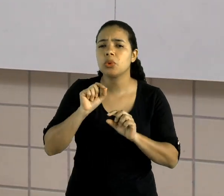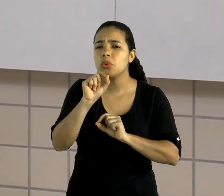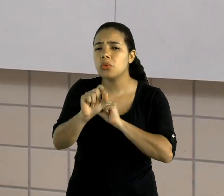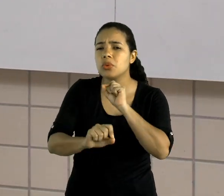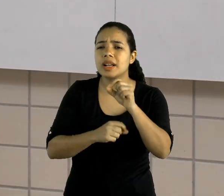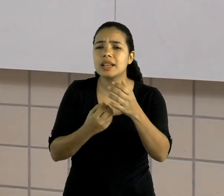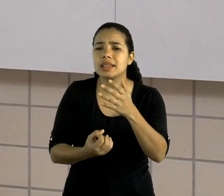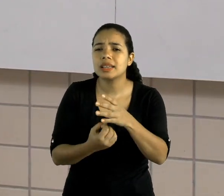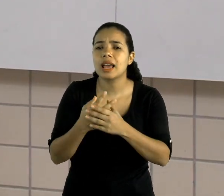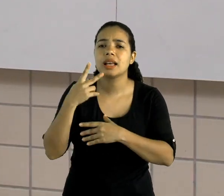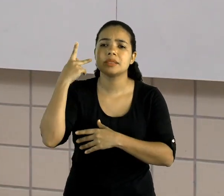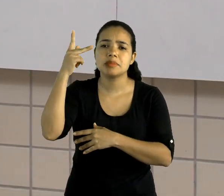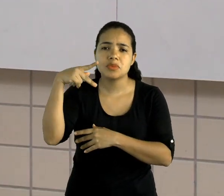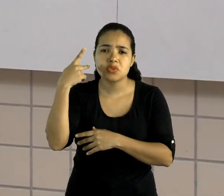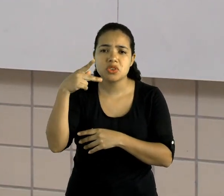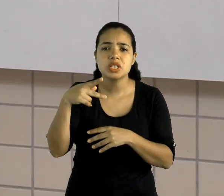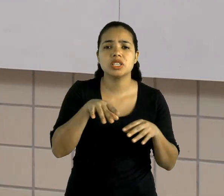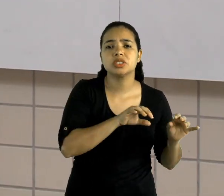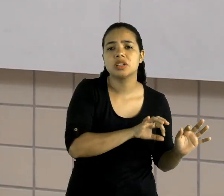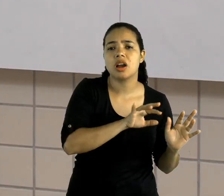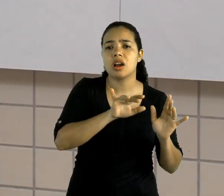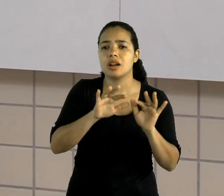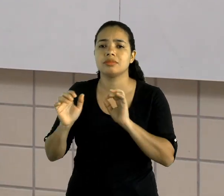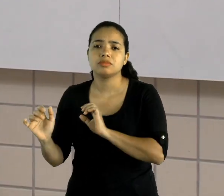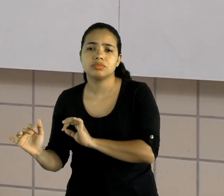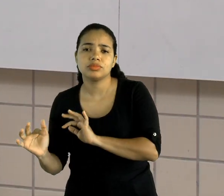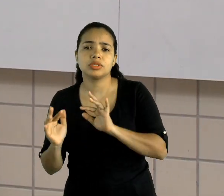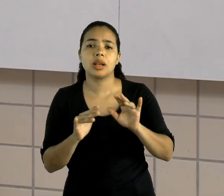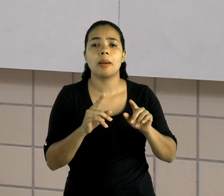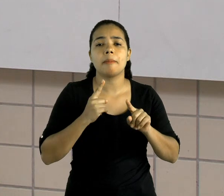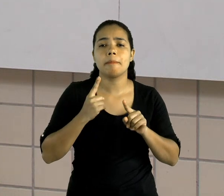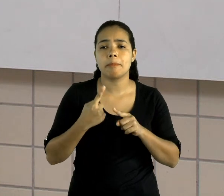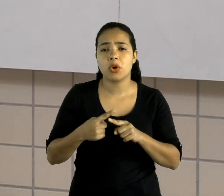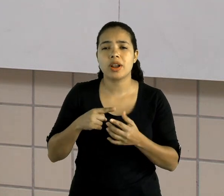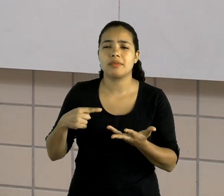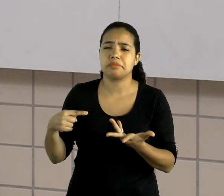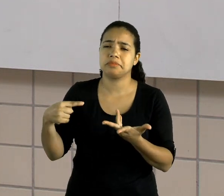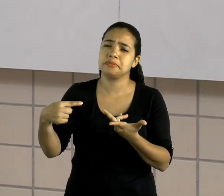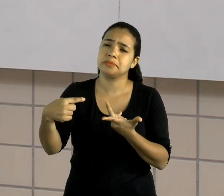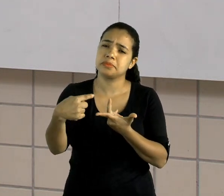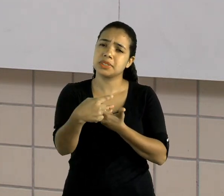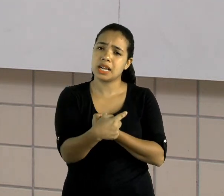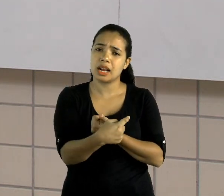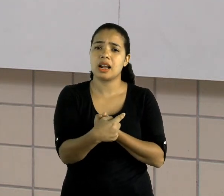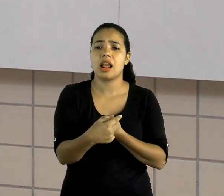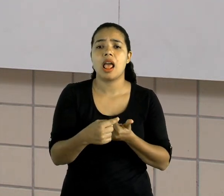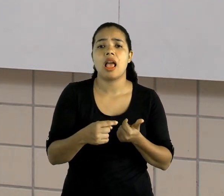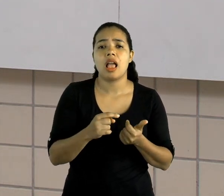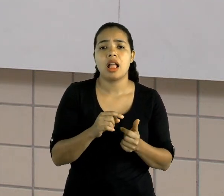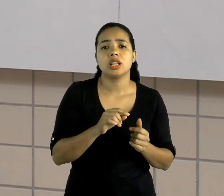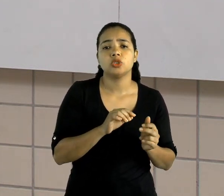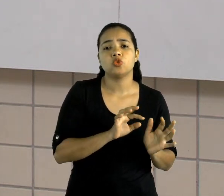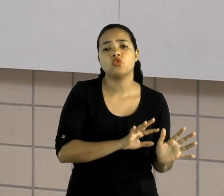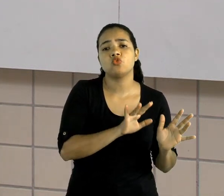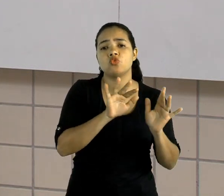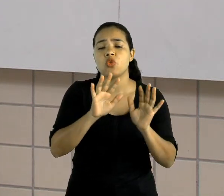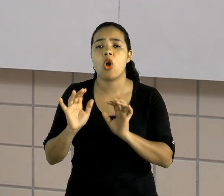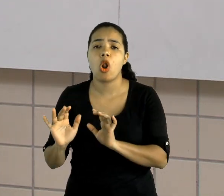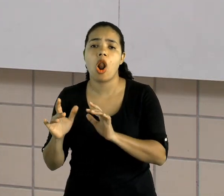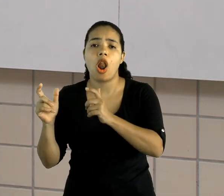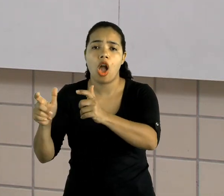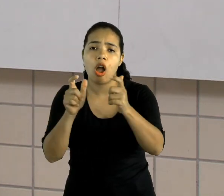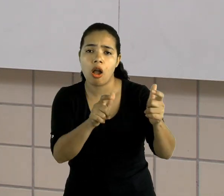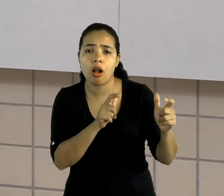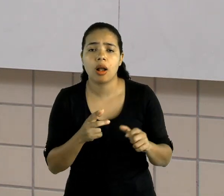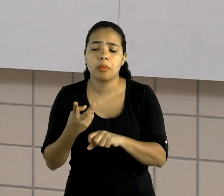políticas migratórias? Exatamente porque diversos fatores levam as pessoas a migrarem, a saírem de seus locais de origem e buscarem